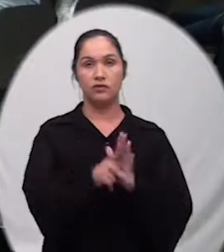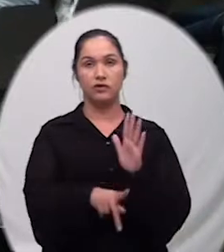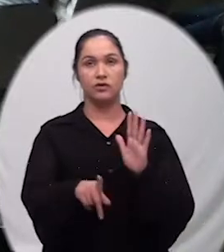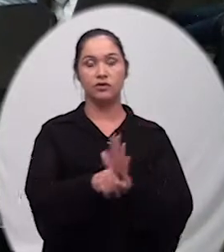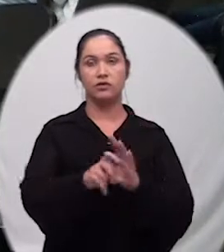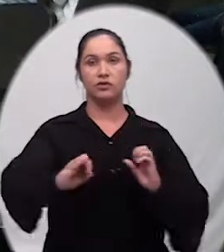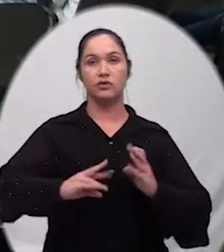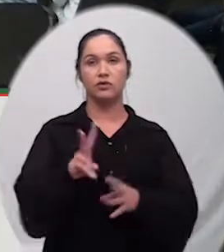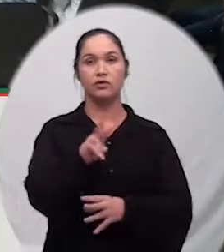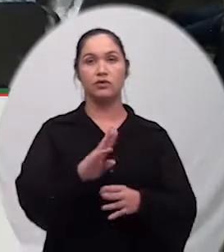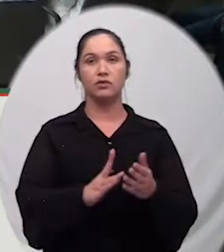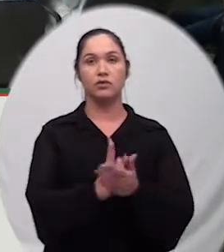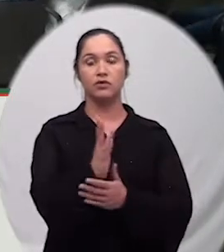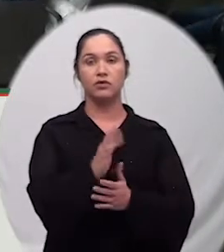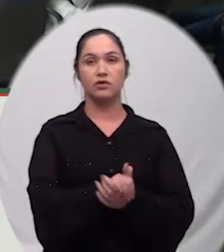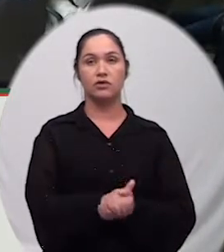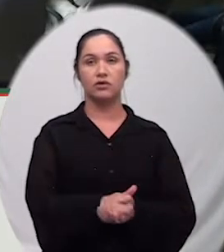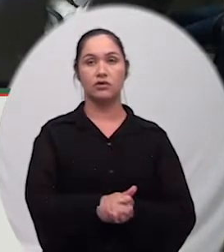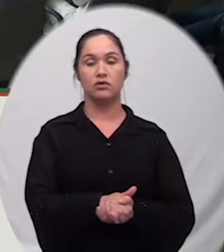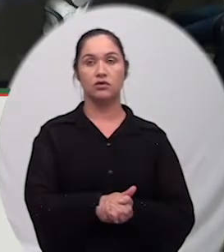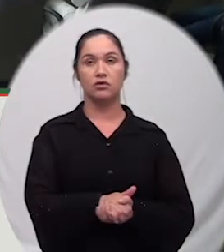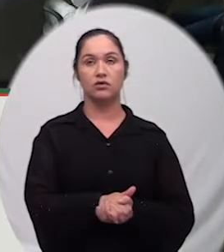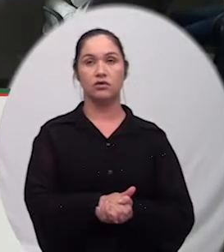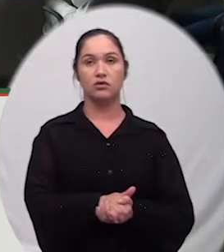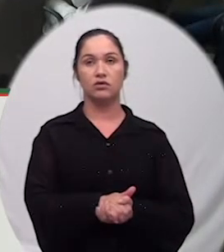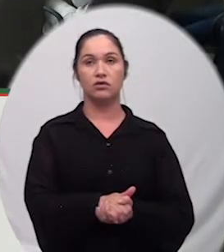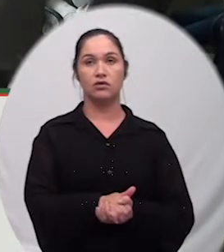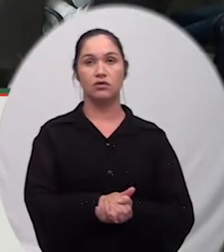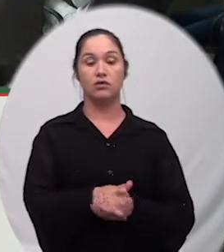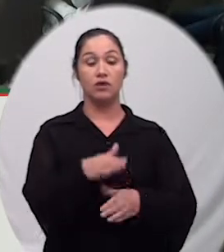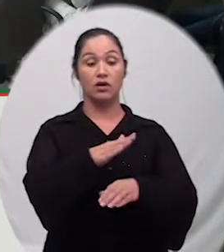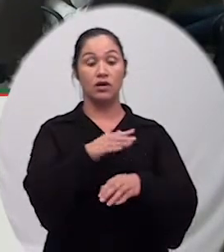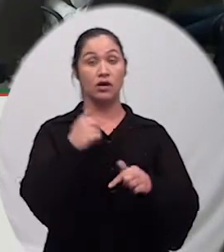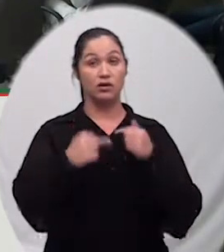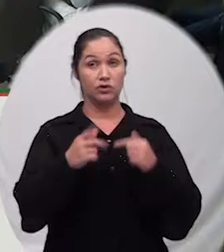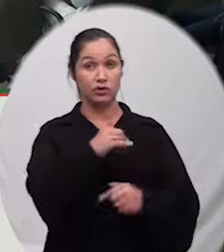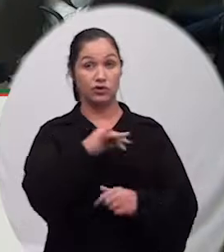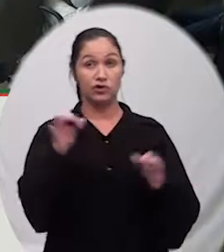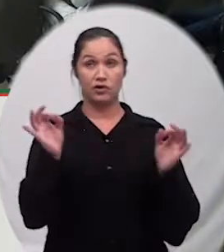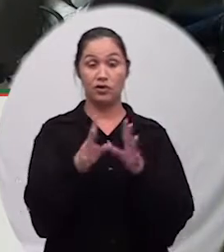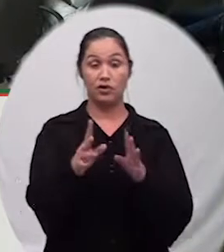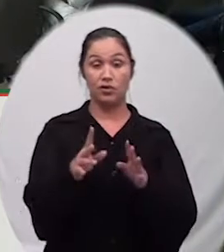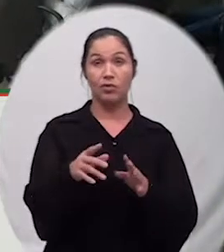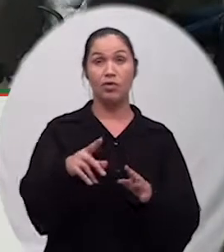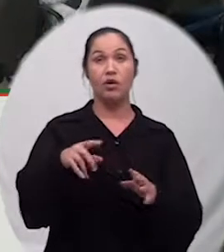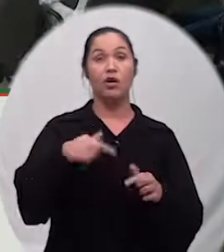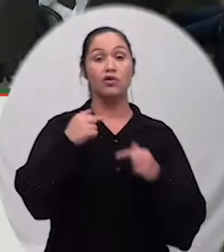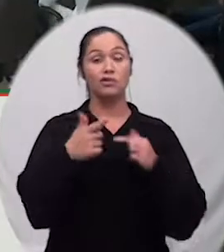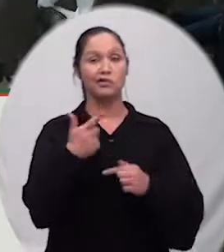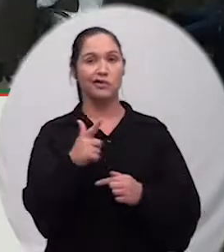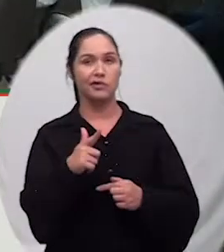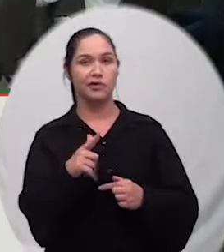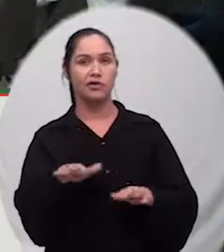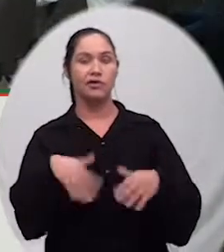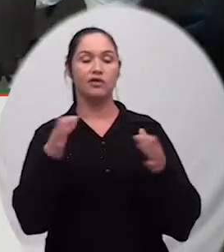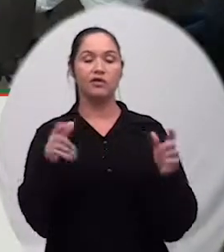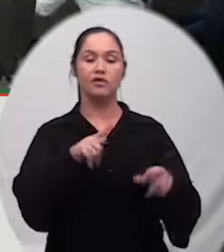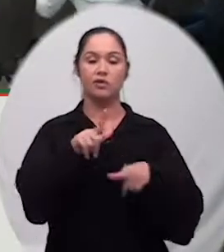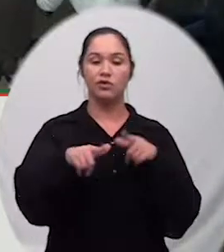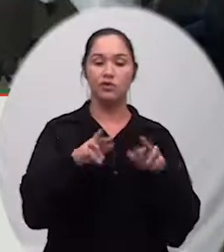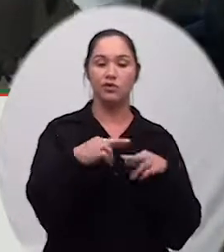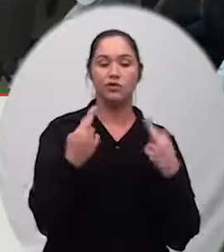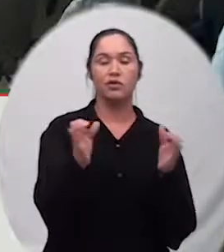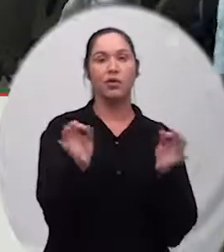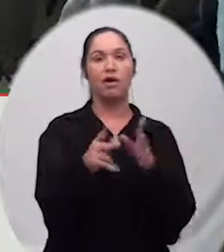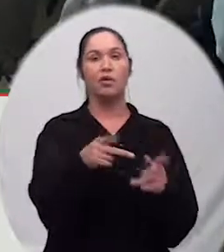Projeto foi aprovado por unanimidade. Terminada a ordem do dia, não havendo mais nada a tratar, encerramos os trabalhos da presente sessão, convocando os